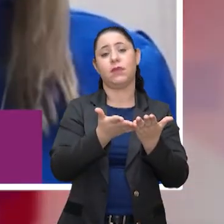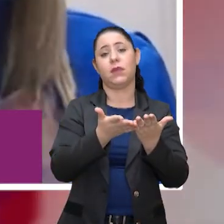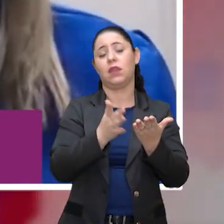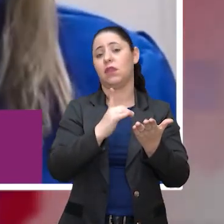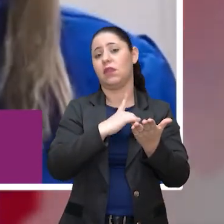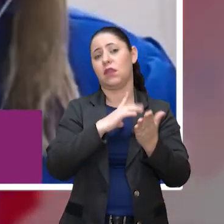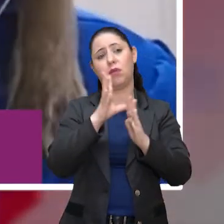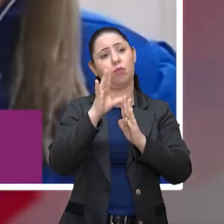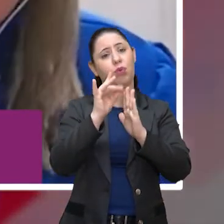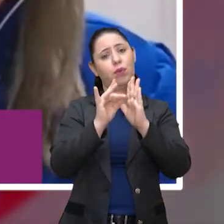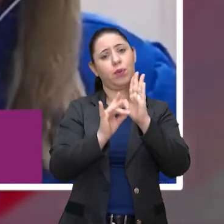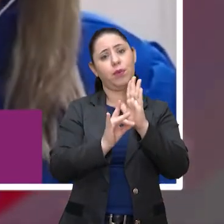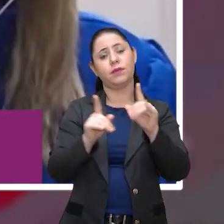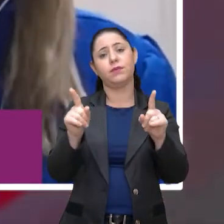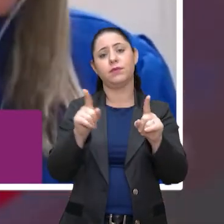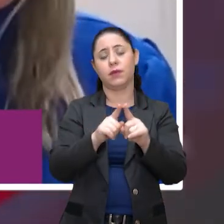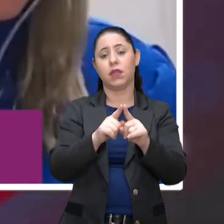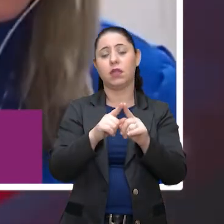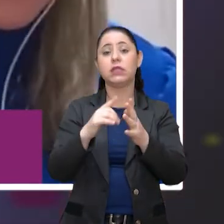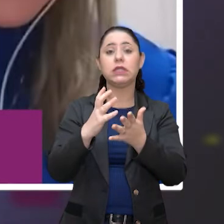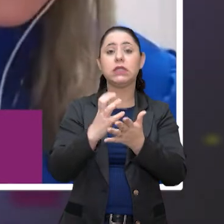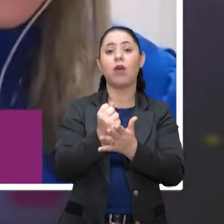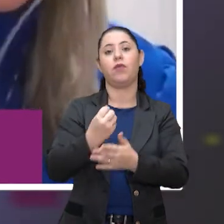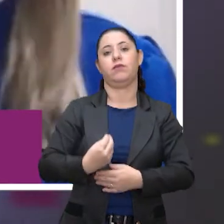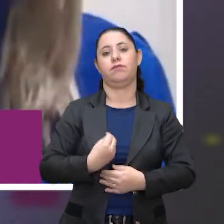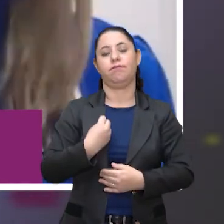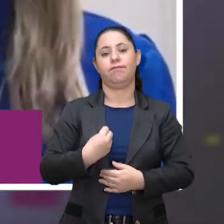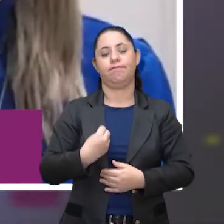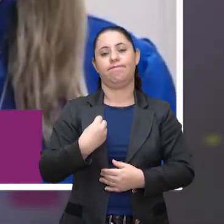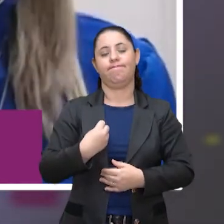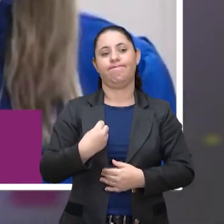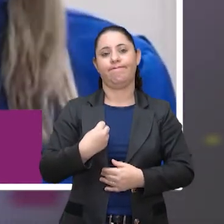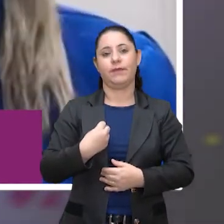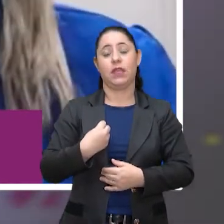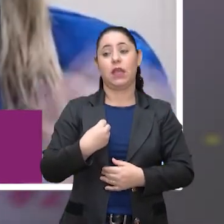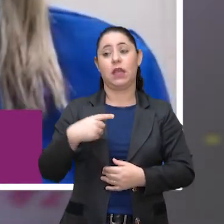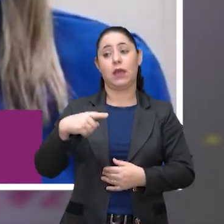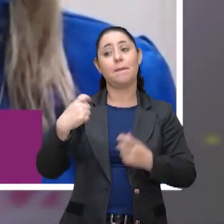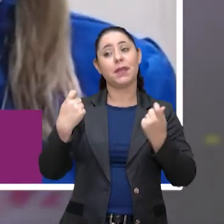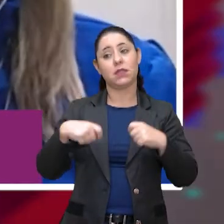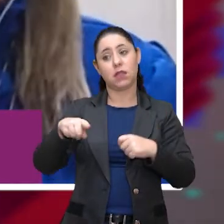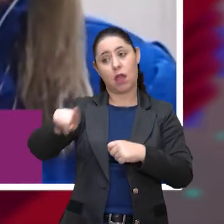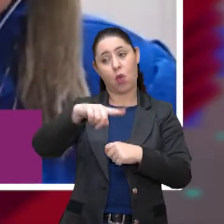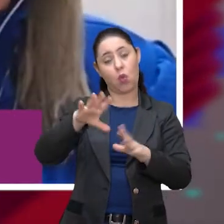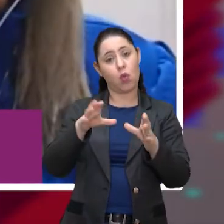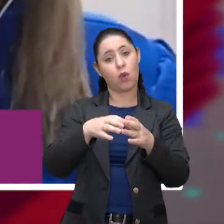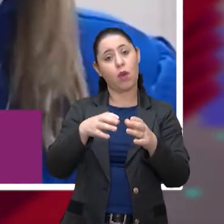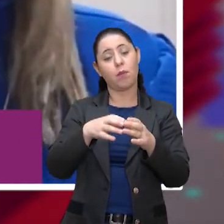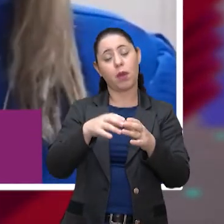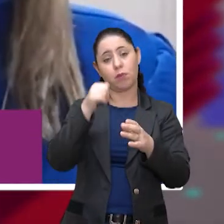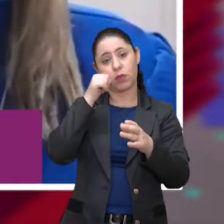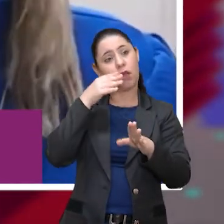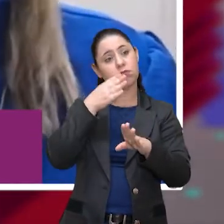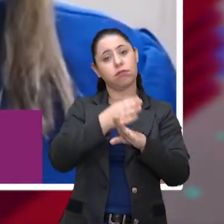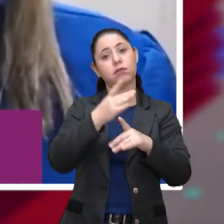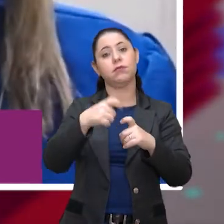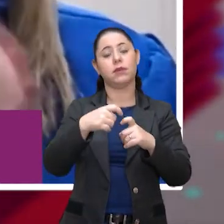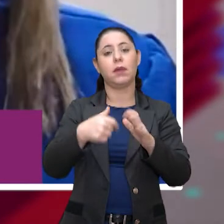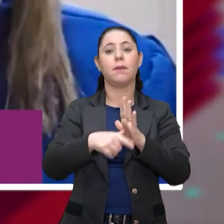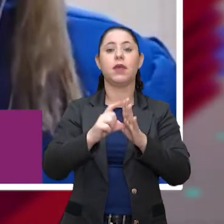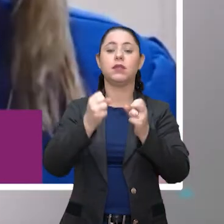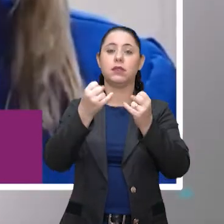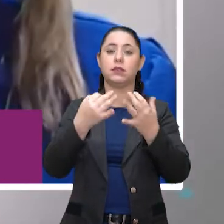existem todos esses fatores que salvam vidas, né? Que depende também da paciente, de todo o aparato. Mas eu